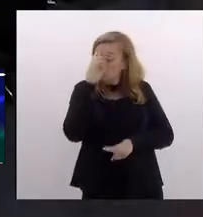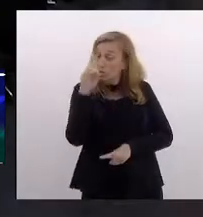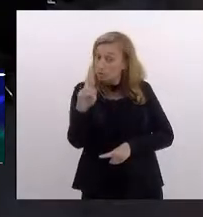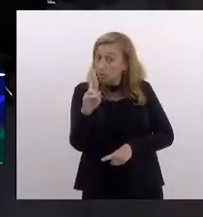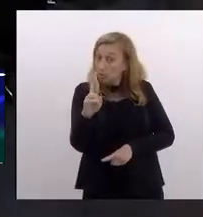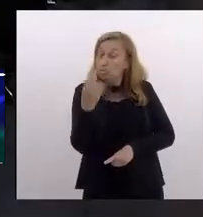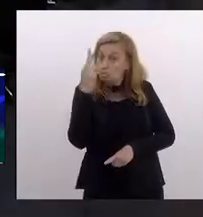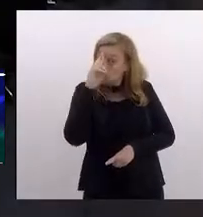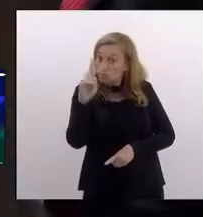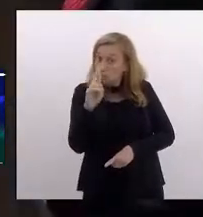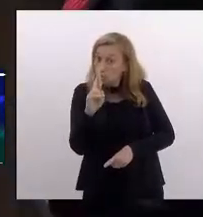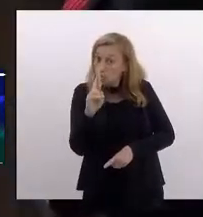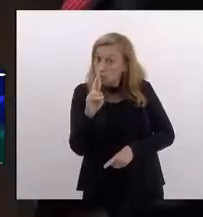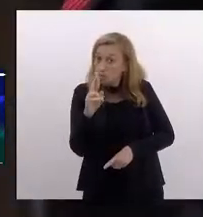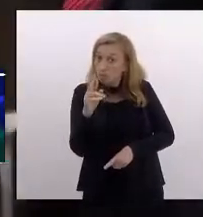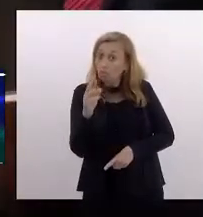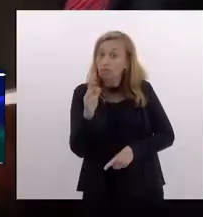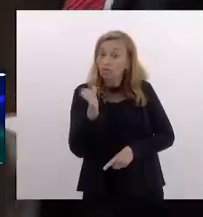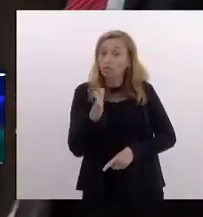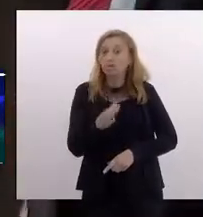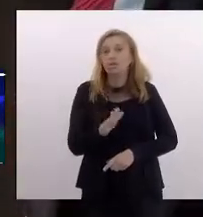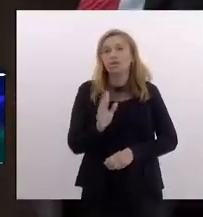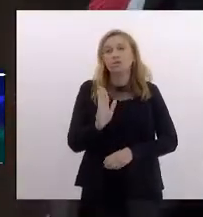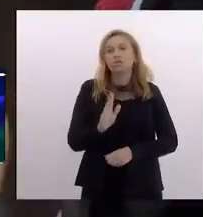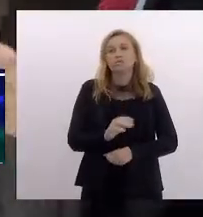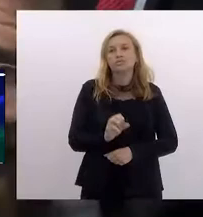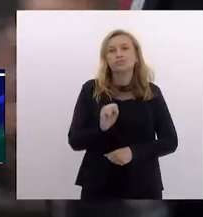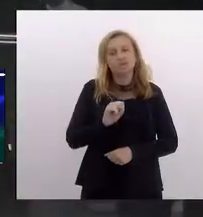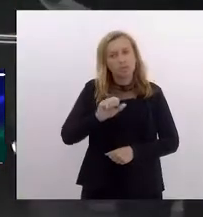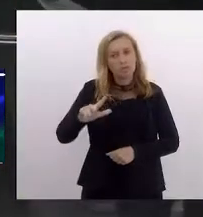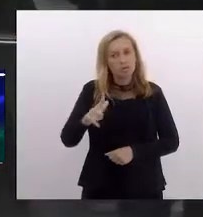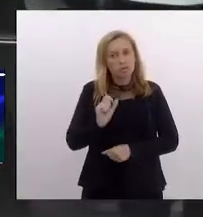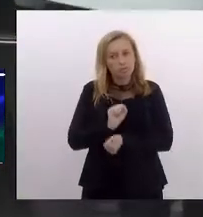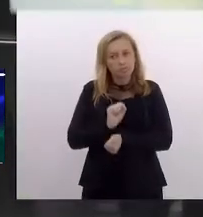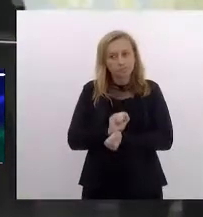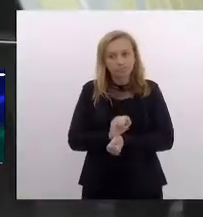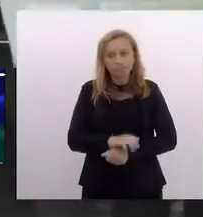o senhor já não avisa por favor essa E aí